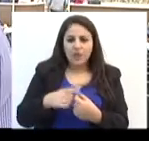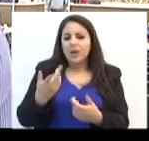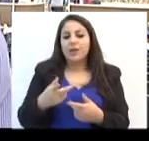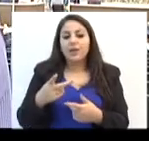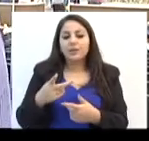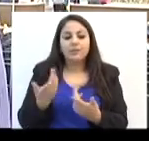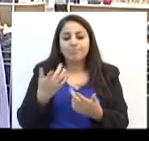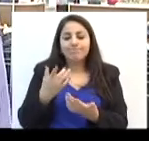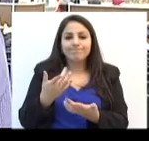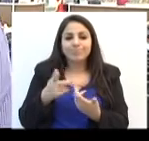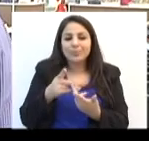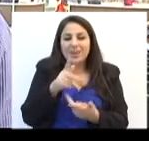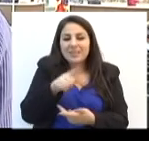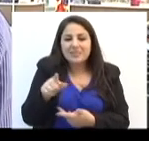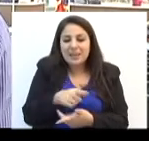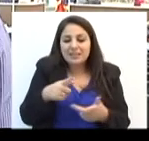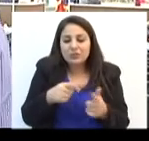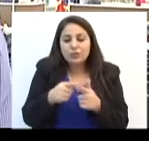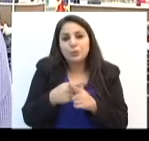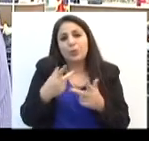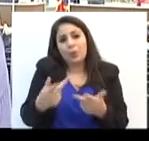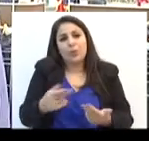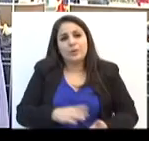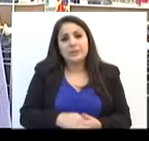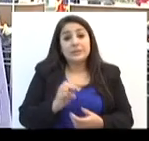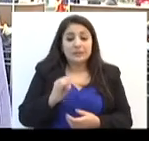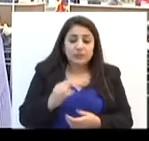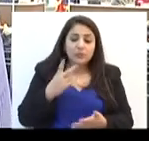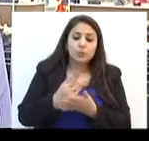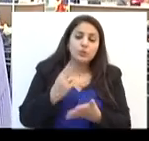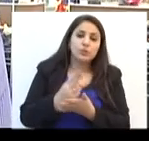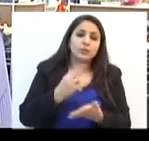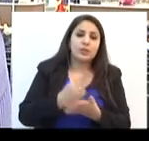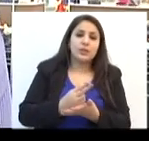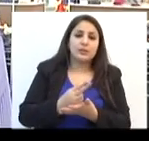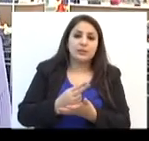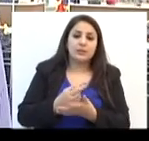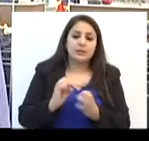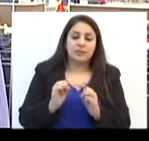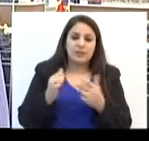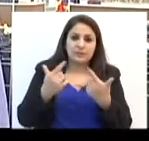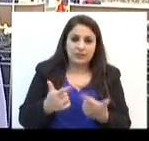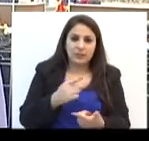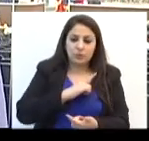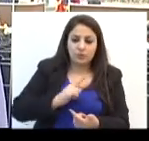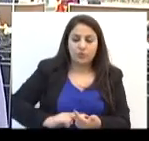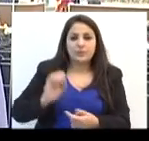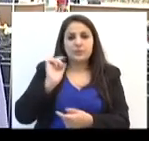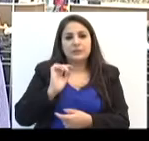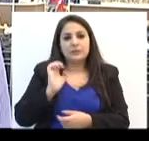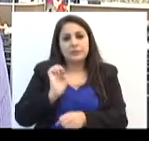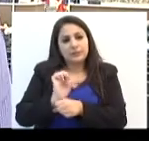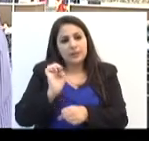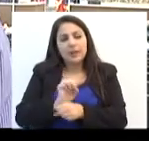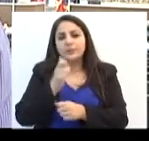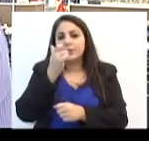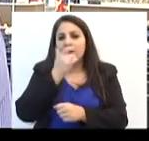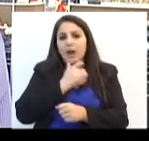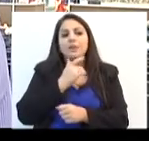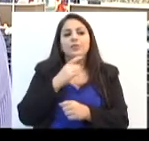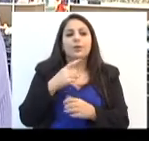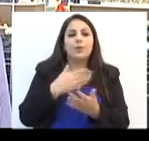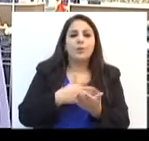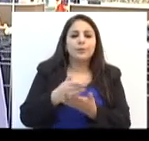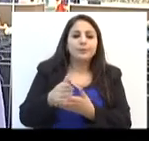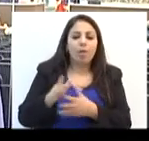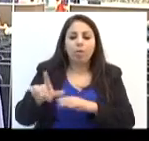Se der continuidade a essas reações do governo do estado, a tendência é ir sendo